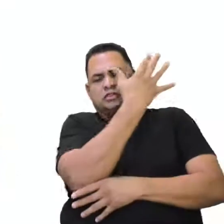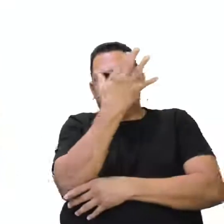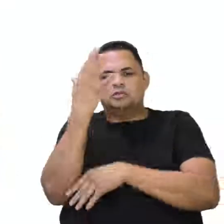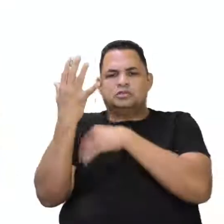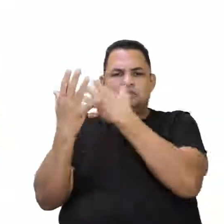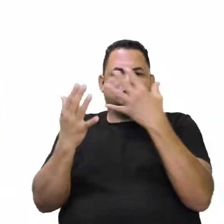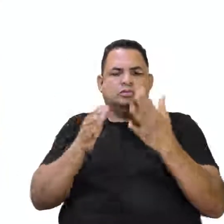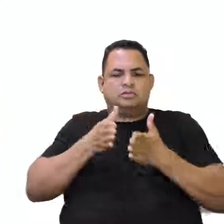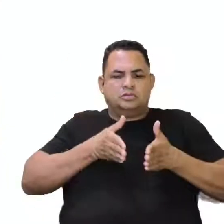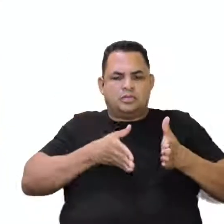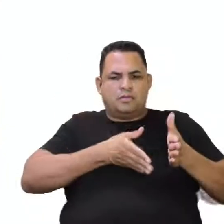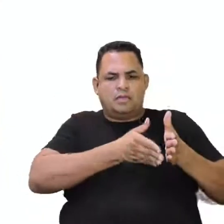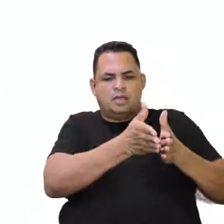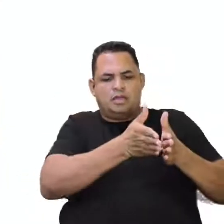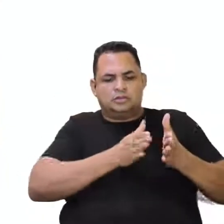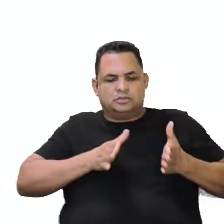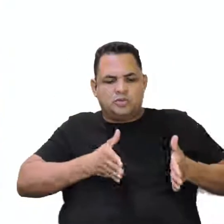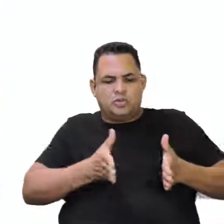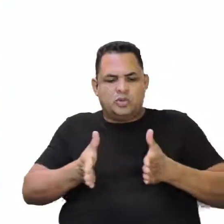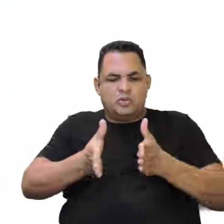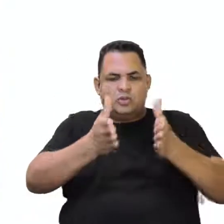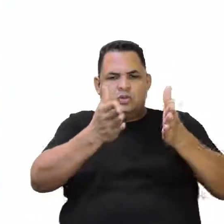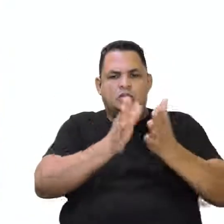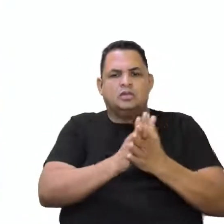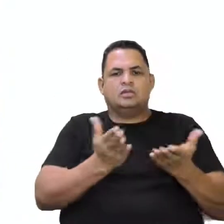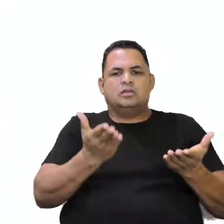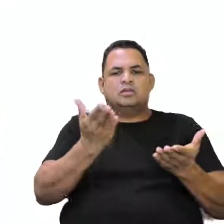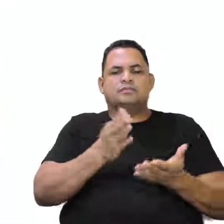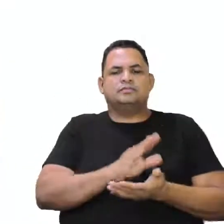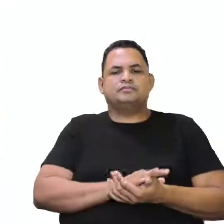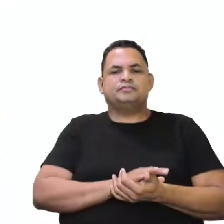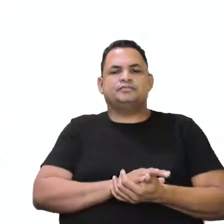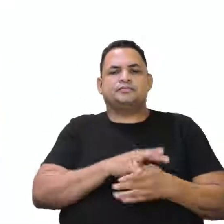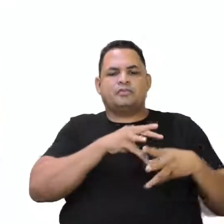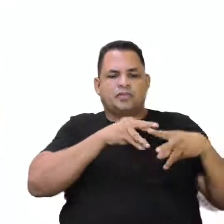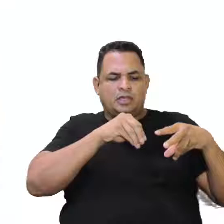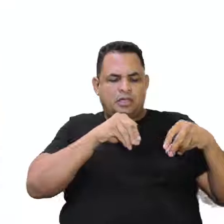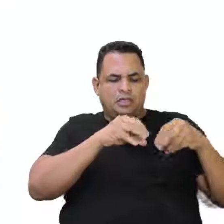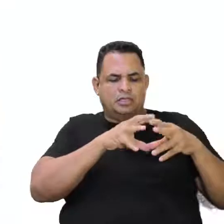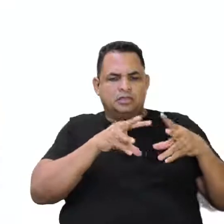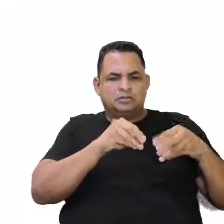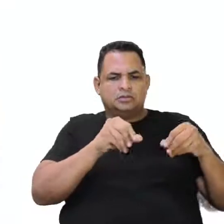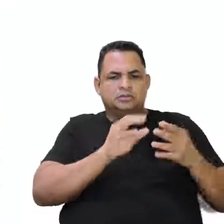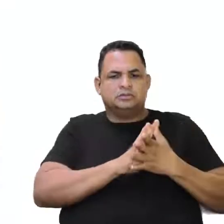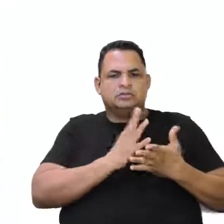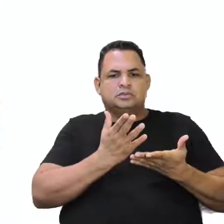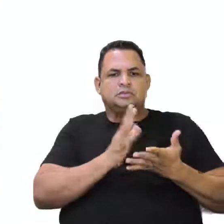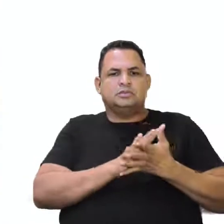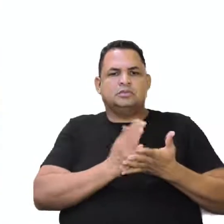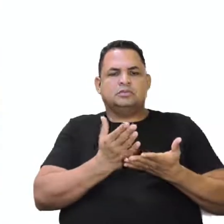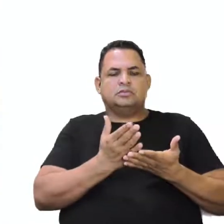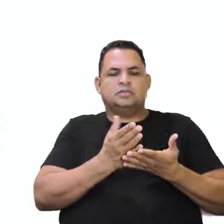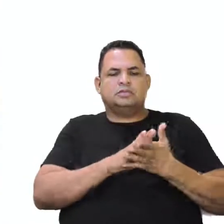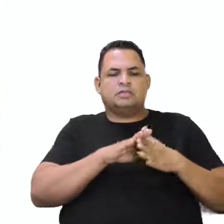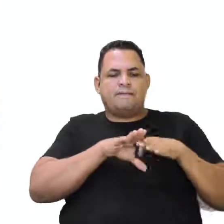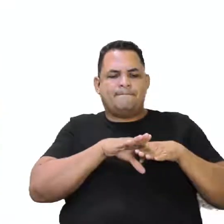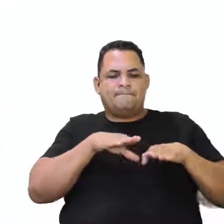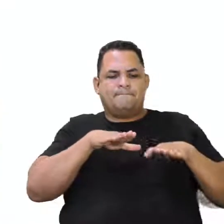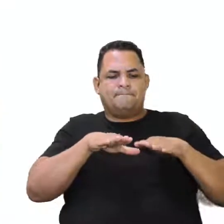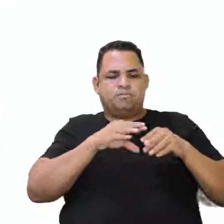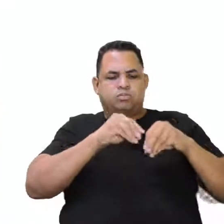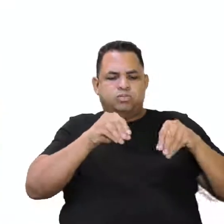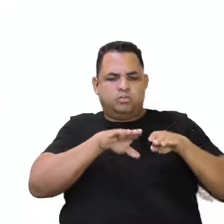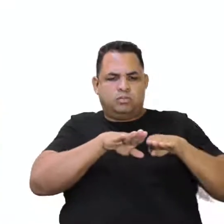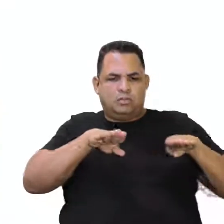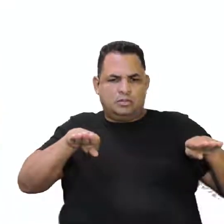da margem do corpo hídrico, o que vai acontecer? Esse solo vai sofrer processo de erosão, vai formar fragmentos que